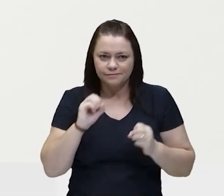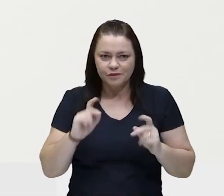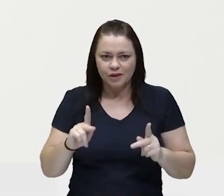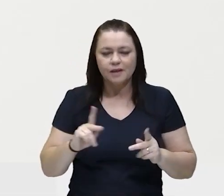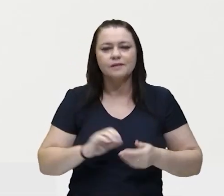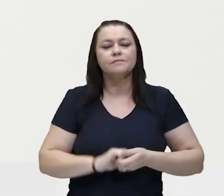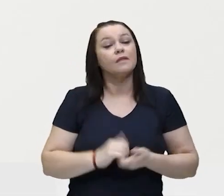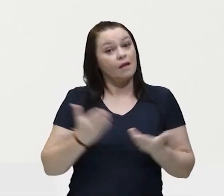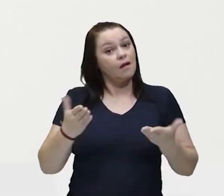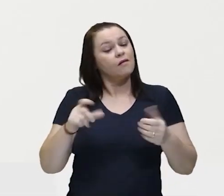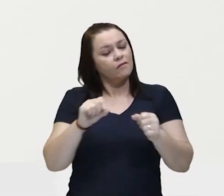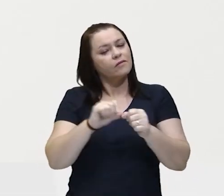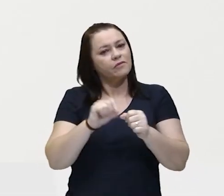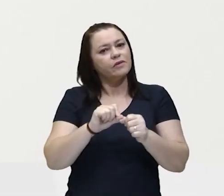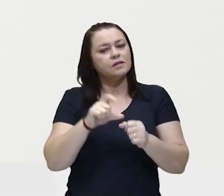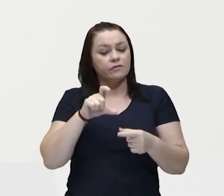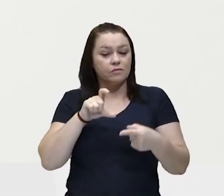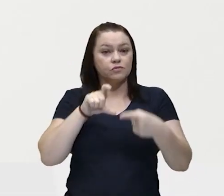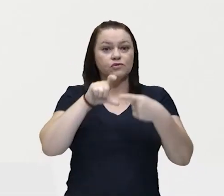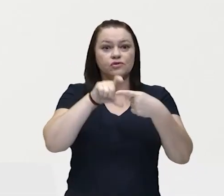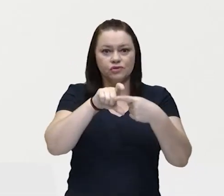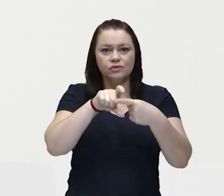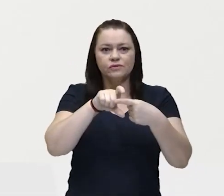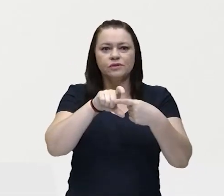vamos fazer o quê? Dividir